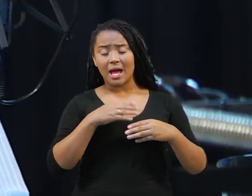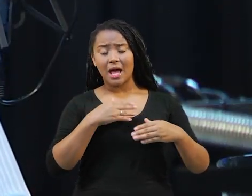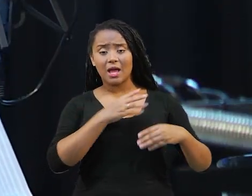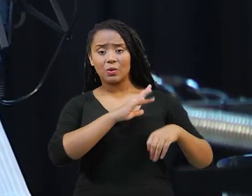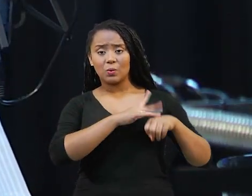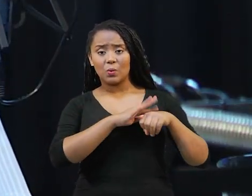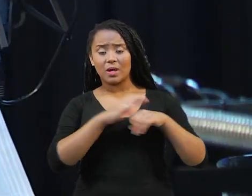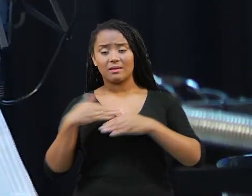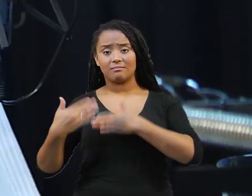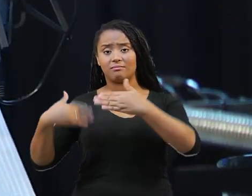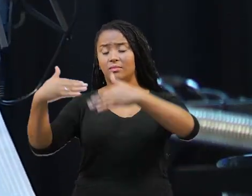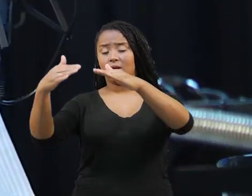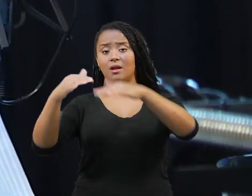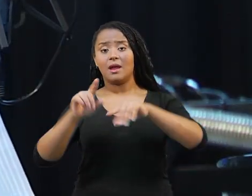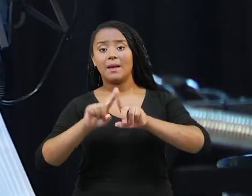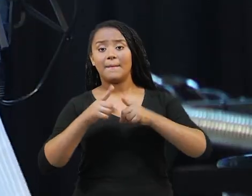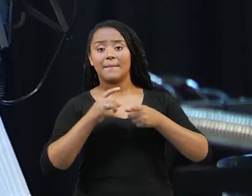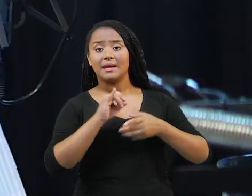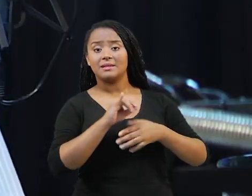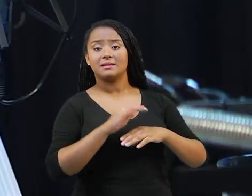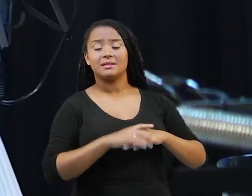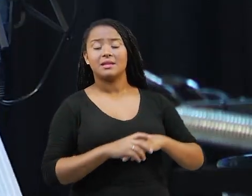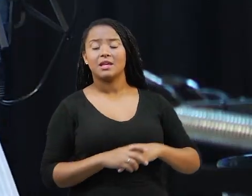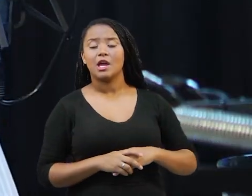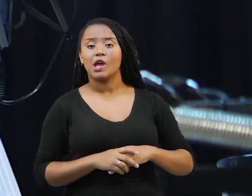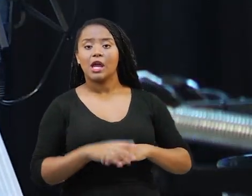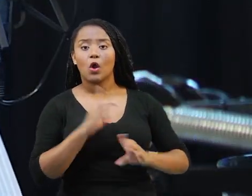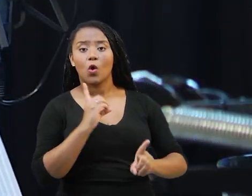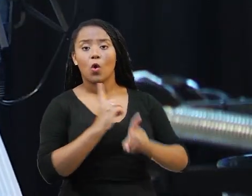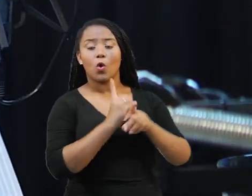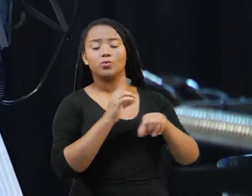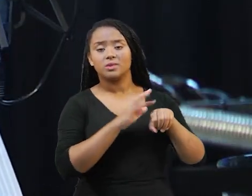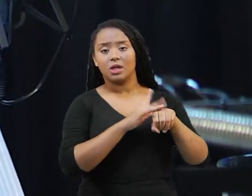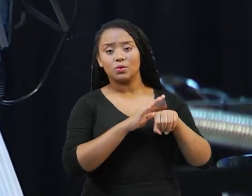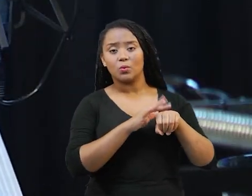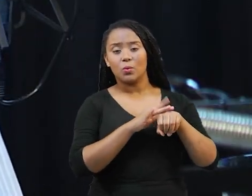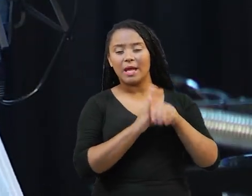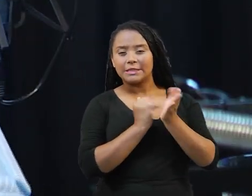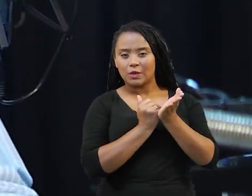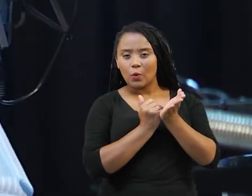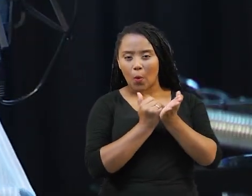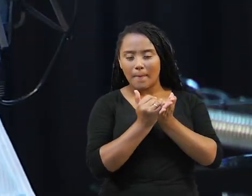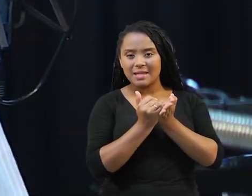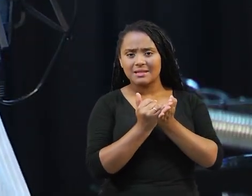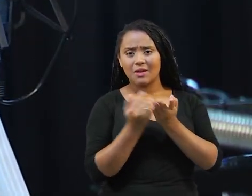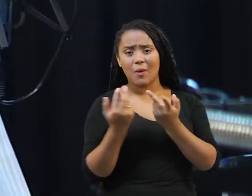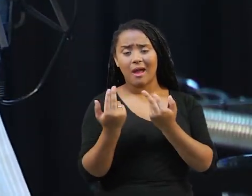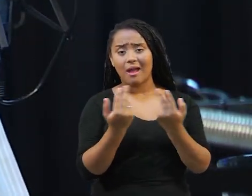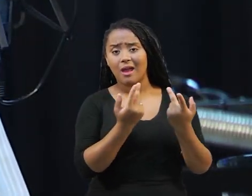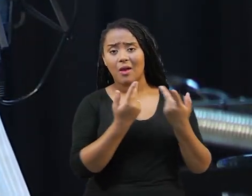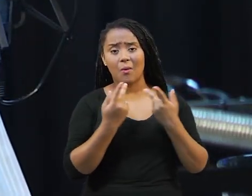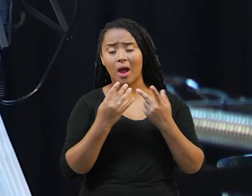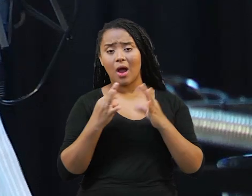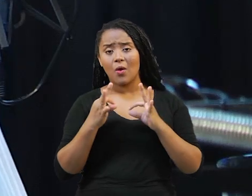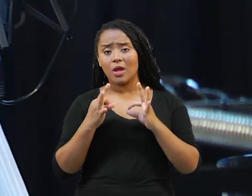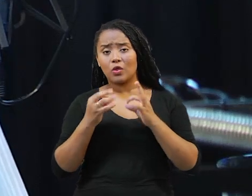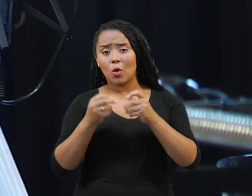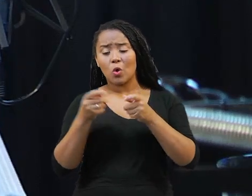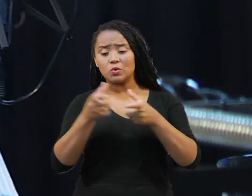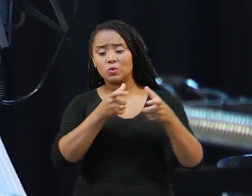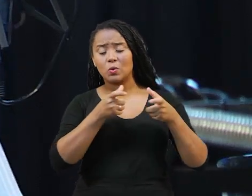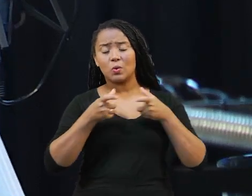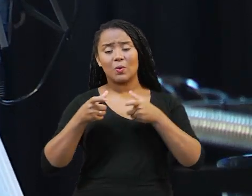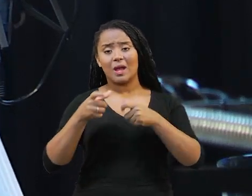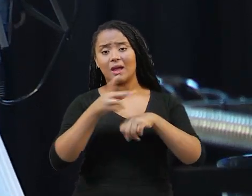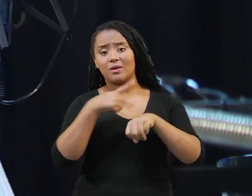diagnostica a doença aqui, bem no comecinho, ela é igual em qualquer lugar do mundo, no Japão, na Dinamarca, nos Estados Unidos. Ela é pequena